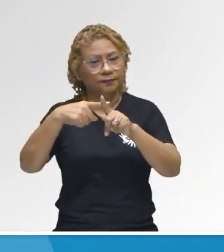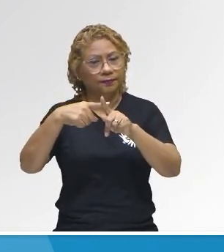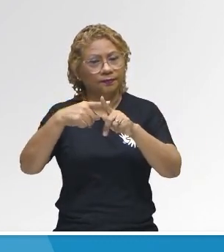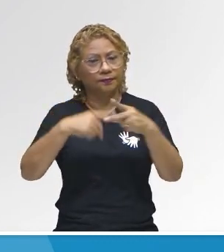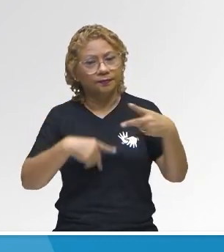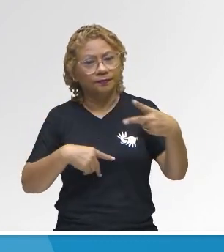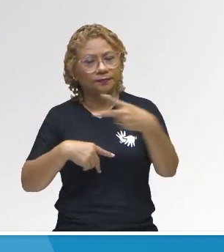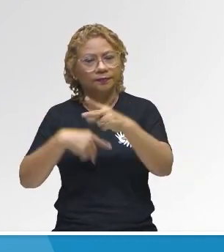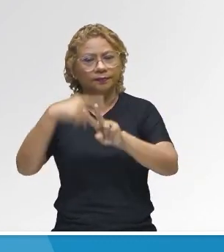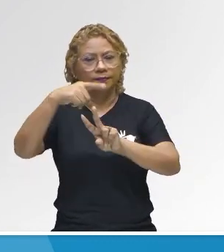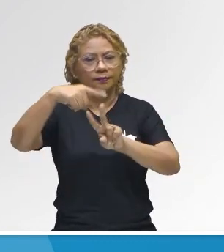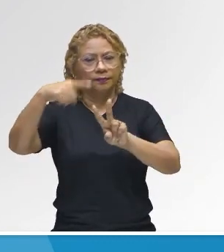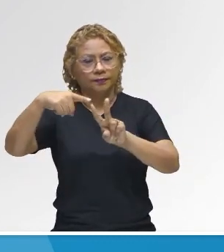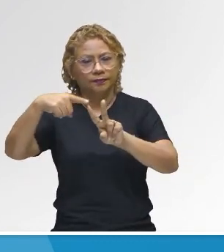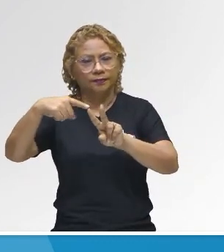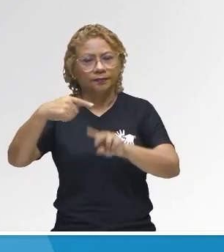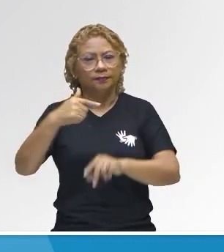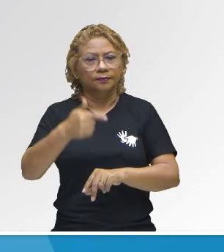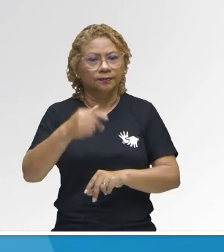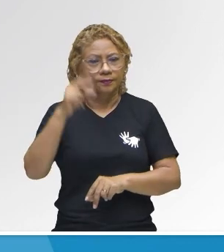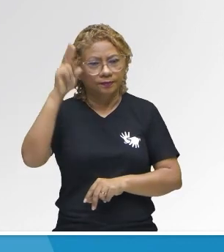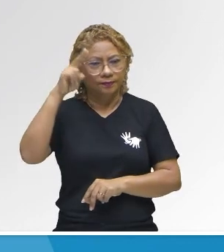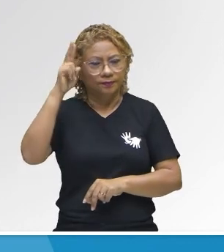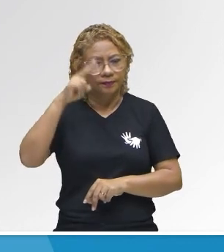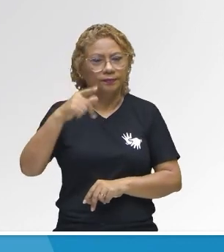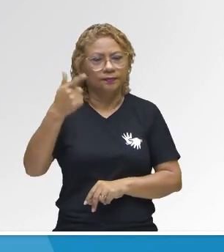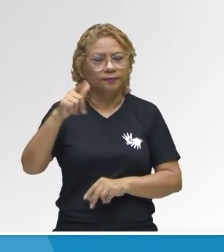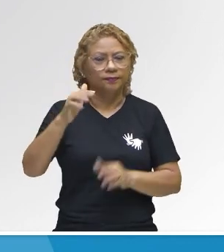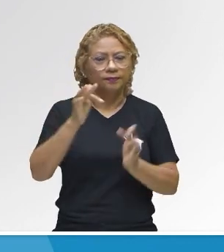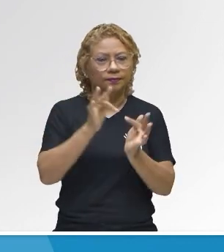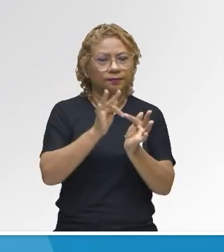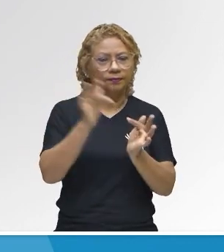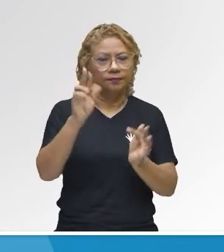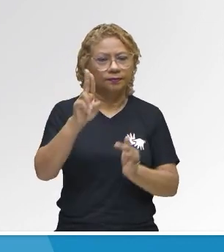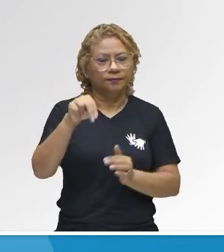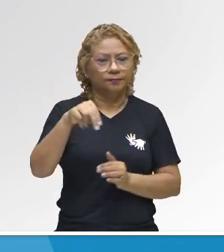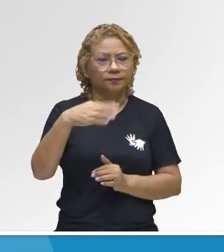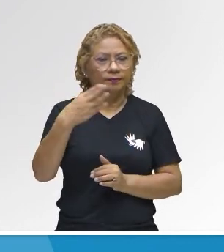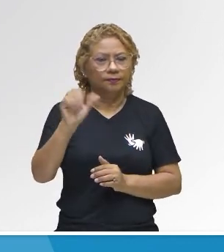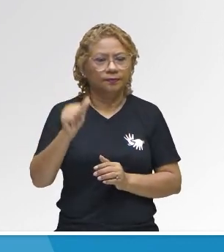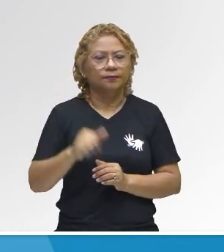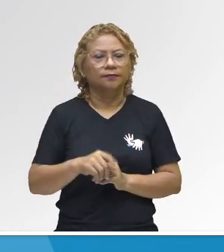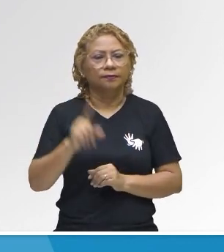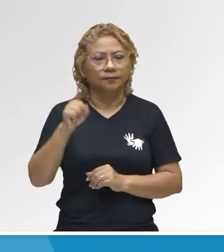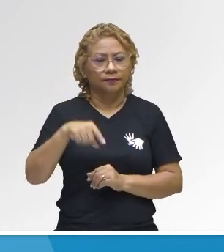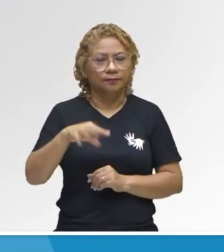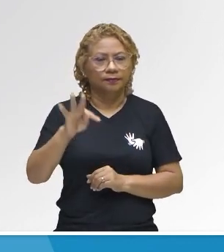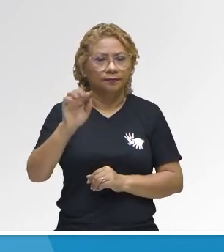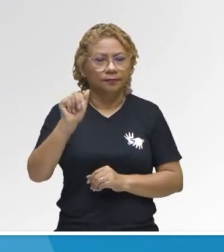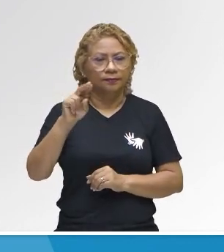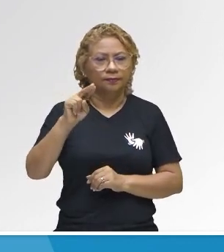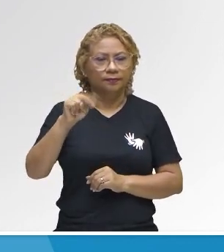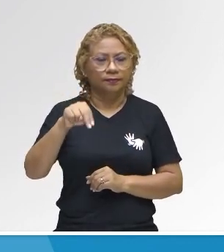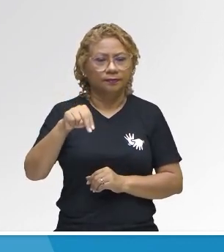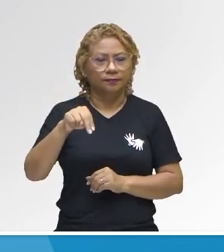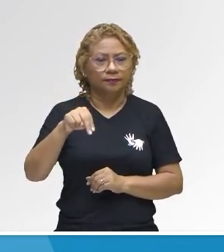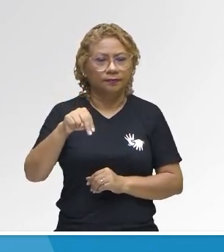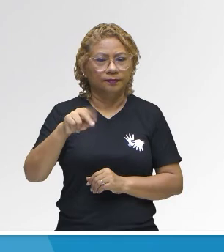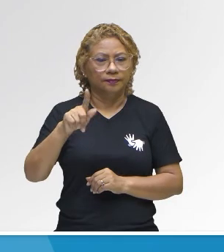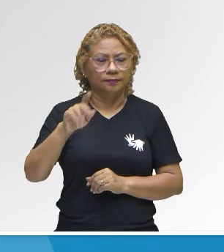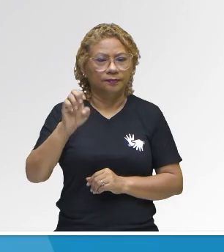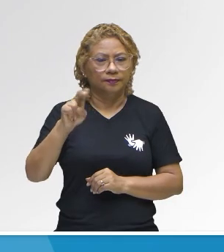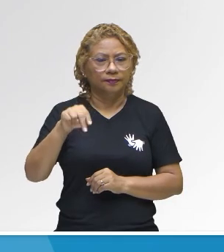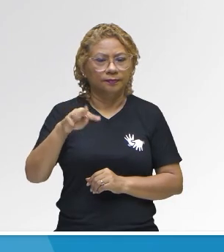nossa função é o quê? Vamos relembrar aqui. A função é tangente de